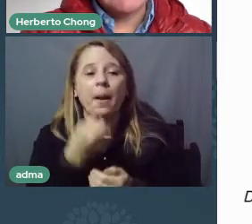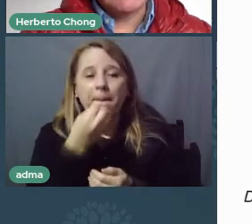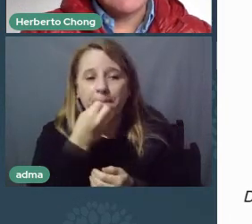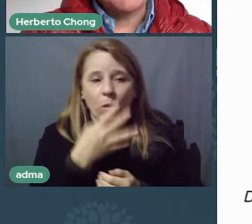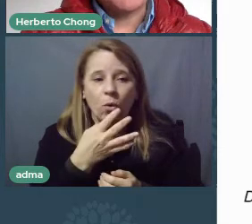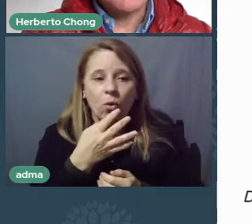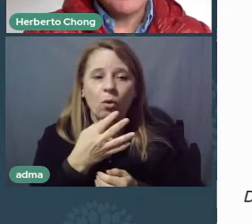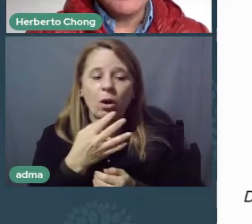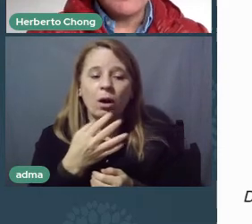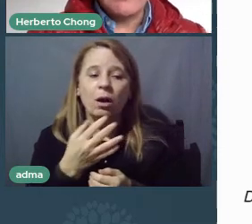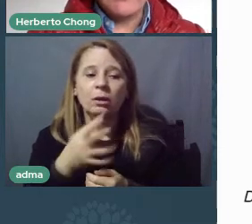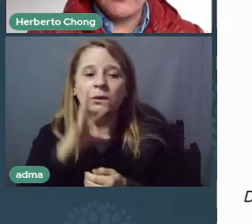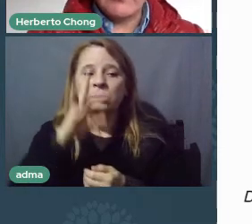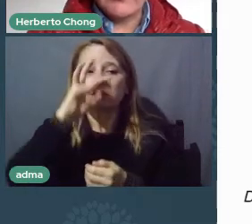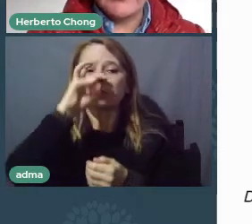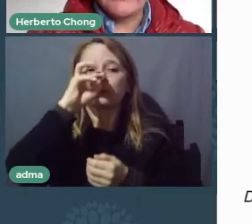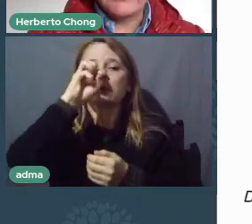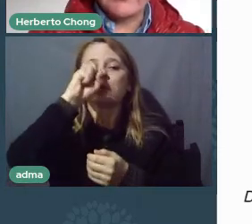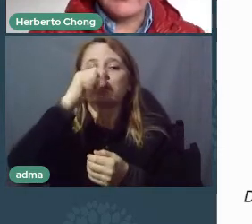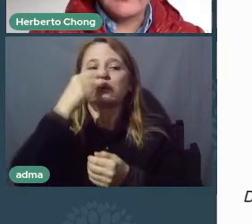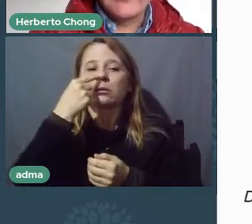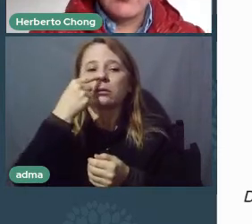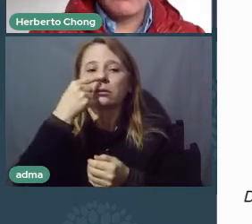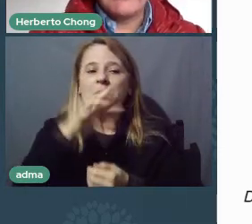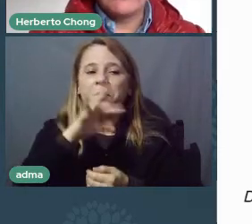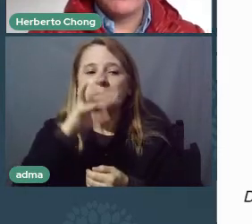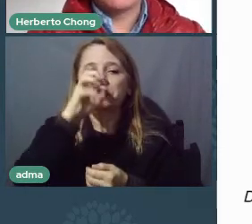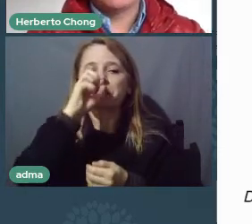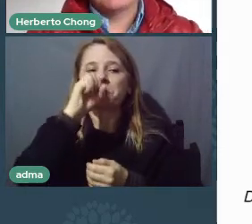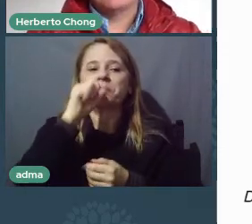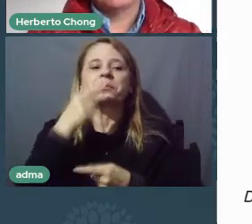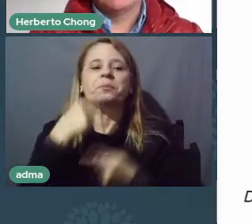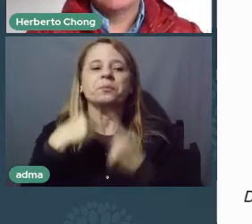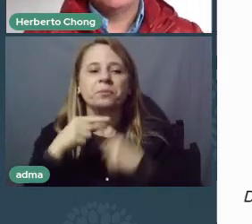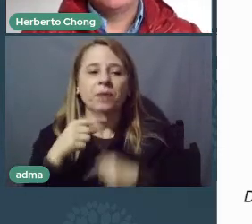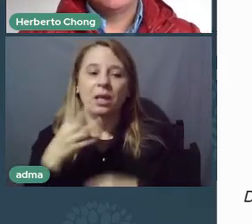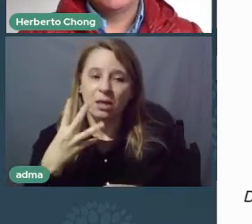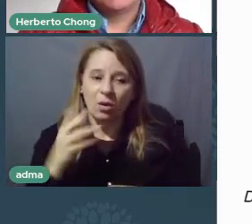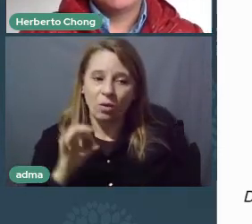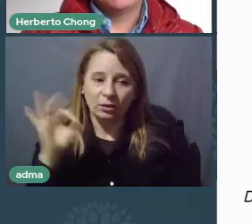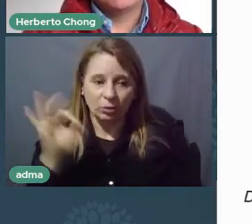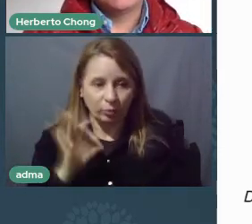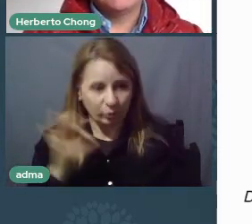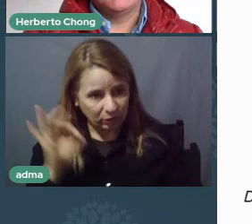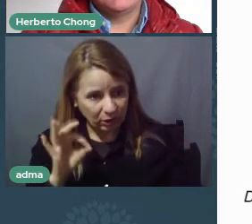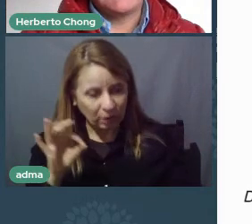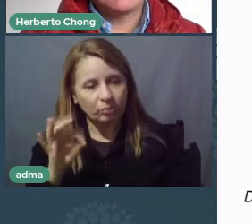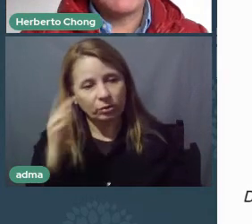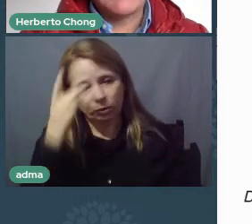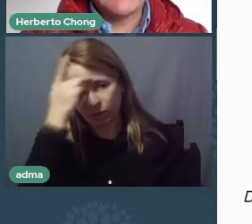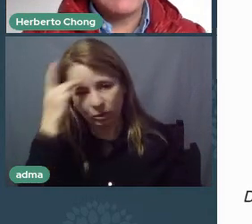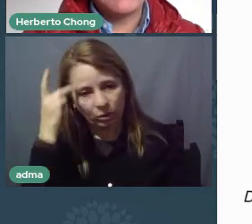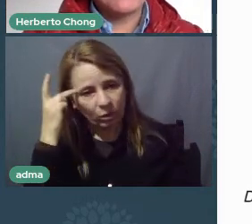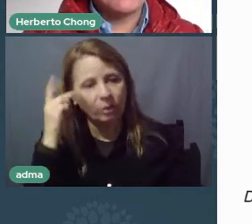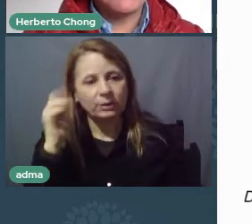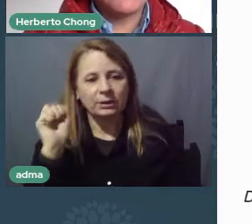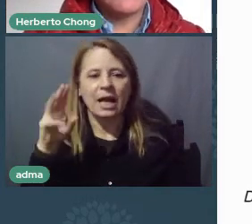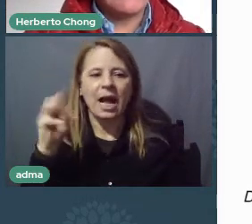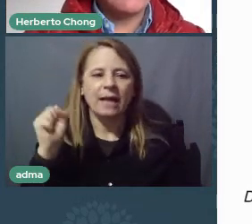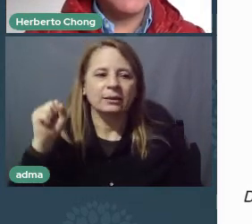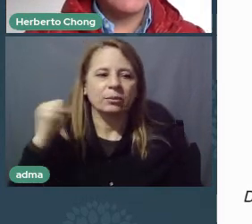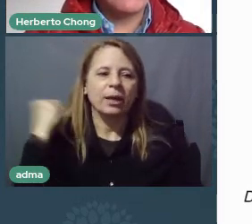técnica inalatória. E vejam vocês que esses 4% de asma grave